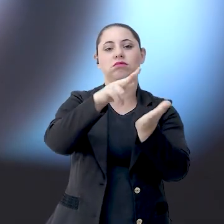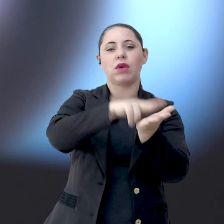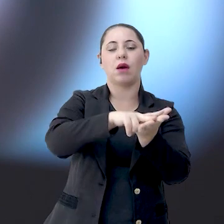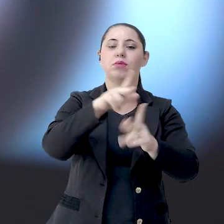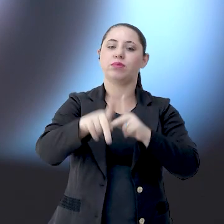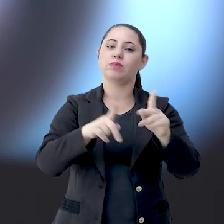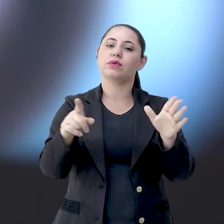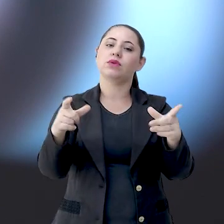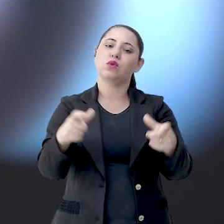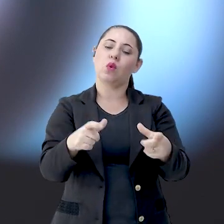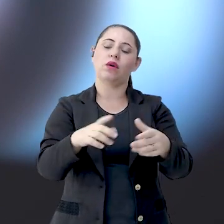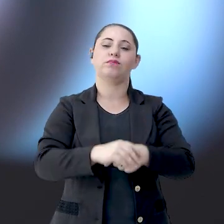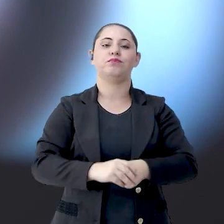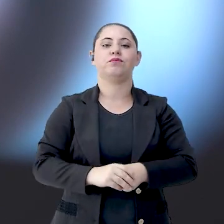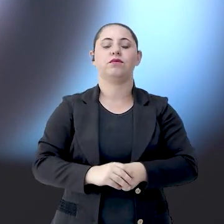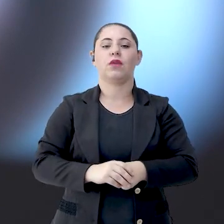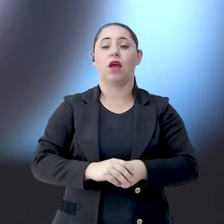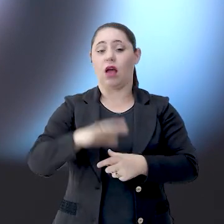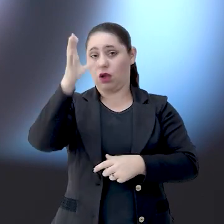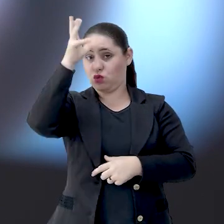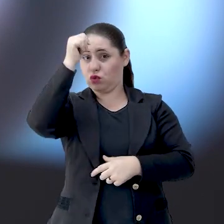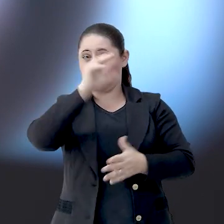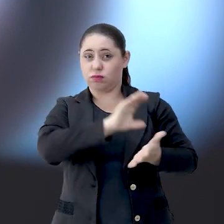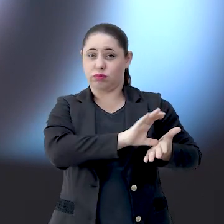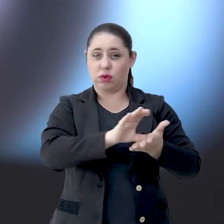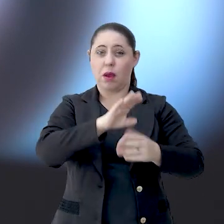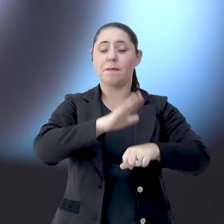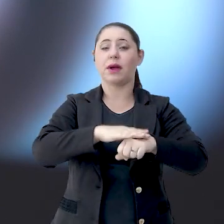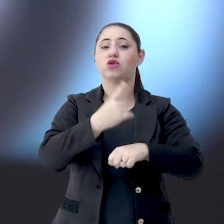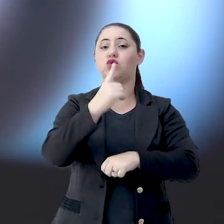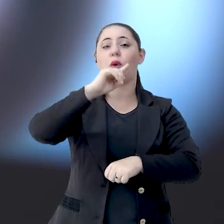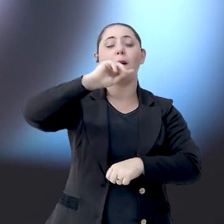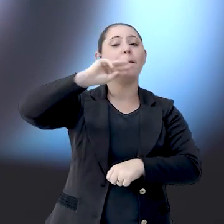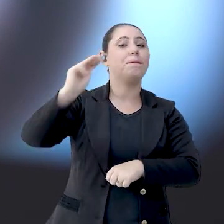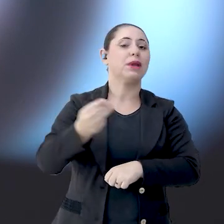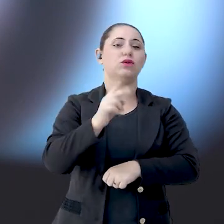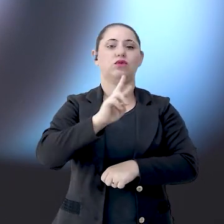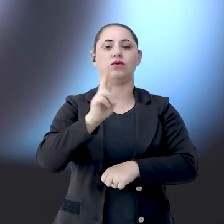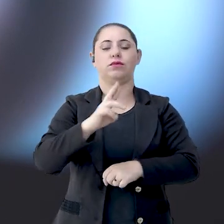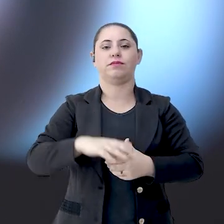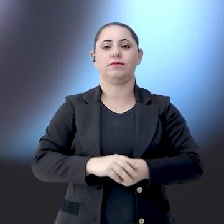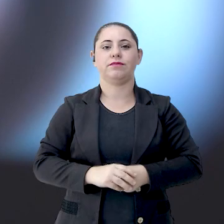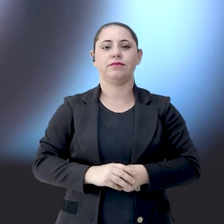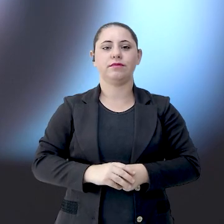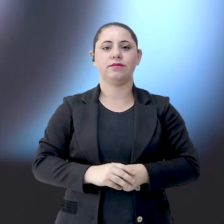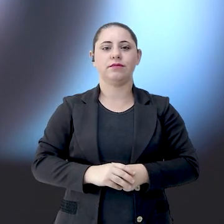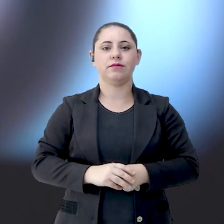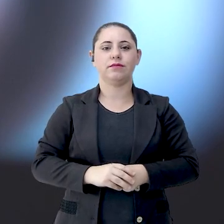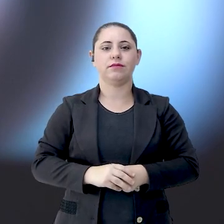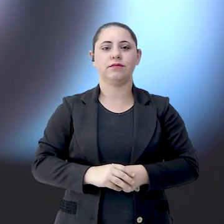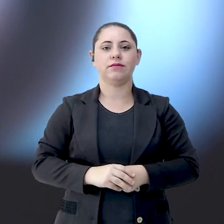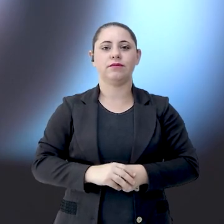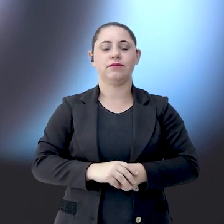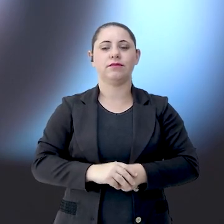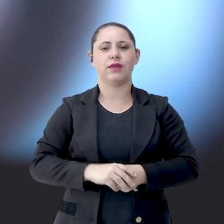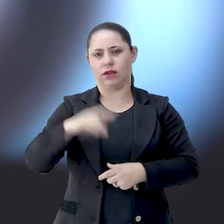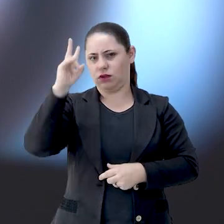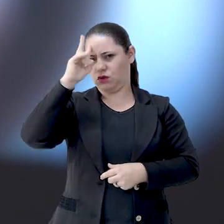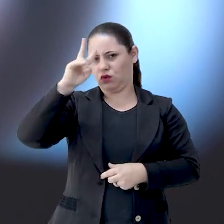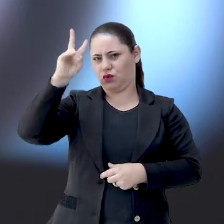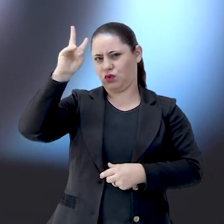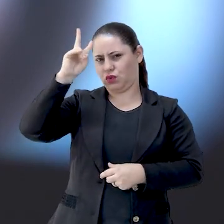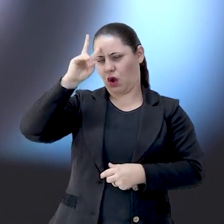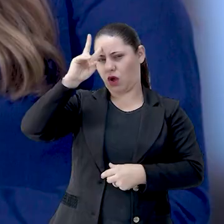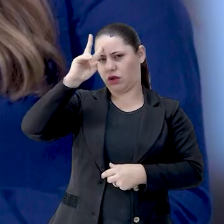Historicamente, a região do Bolsão, que é composta por 11 municípios, teve na pecuária a mola propulsora